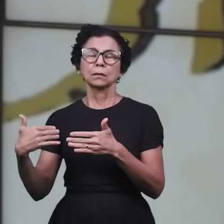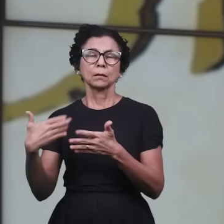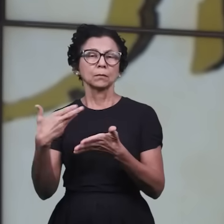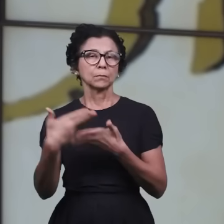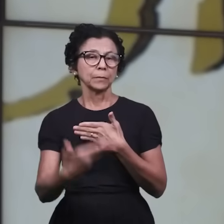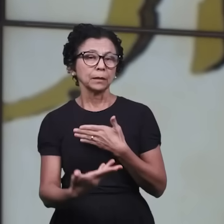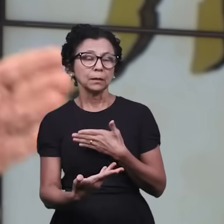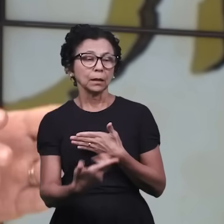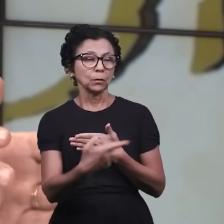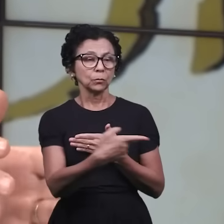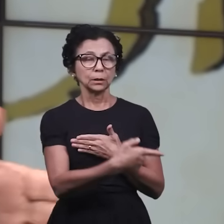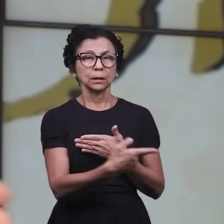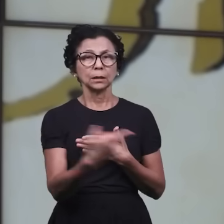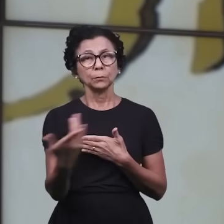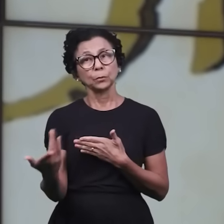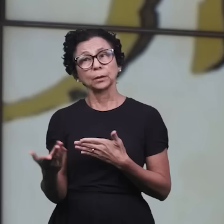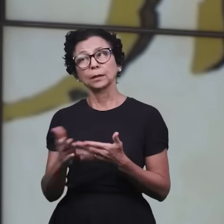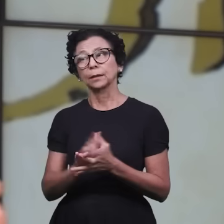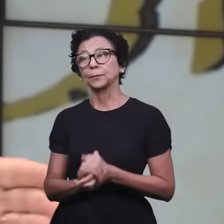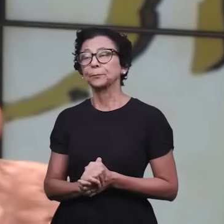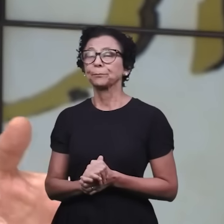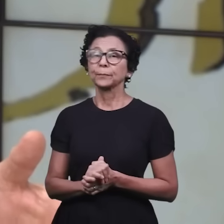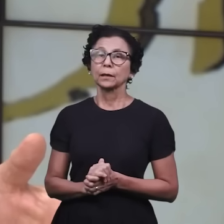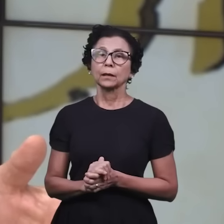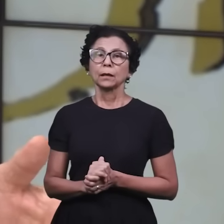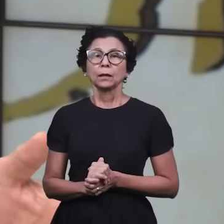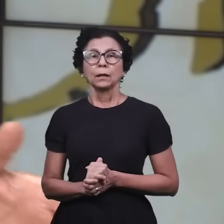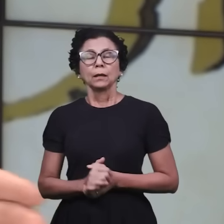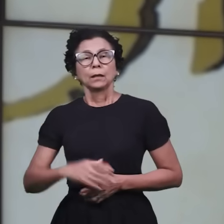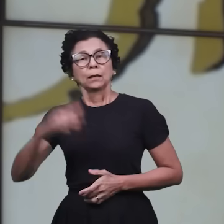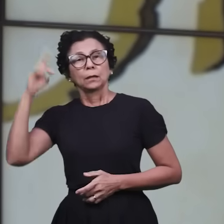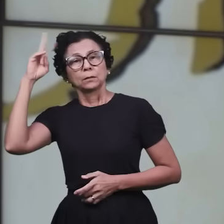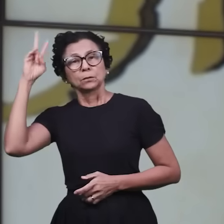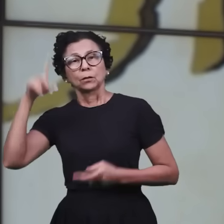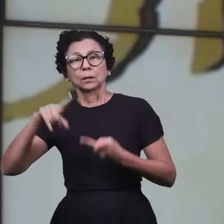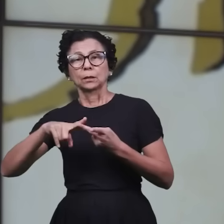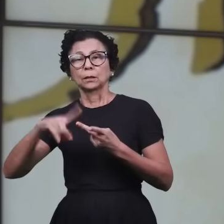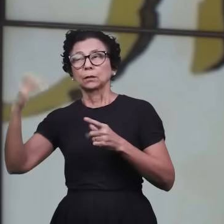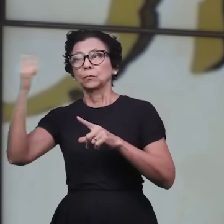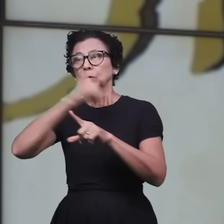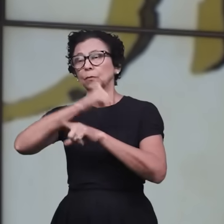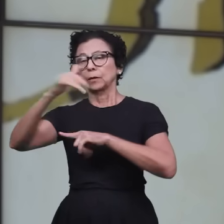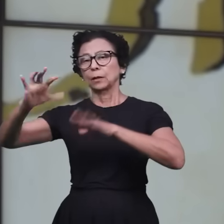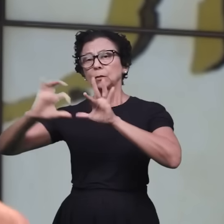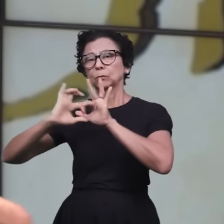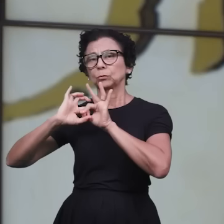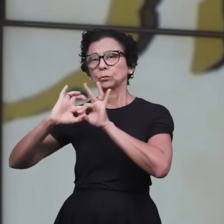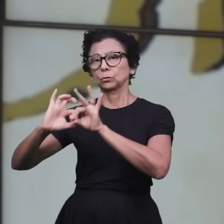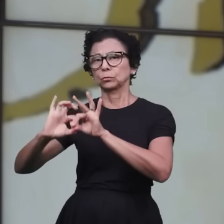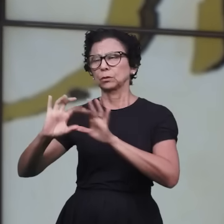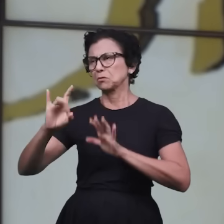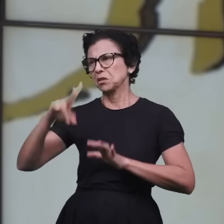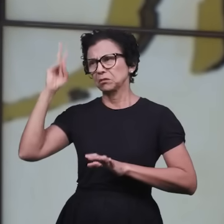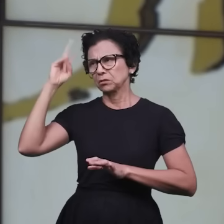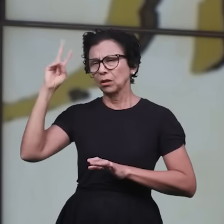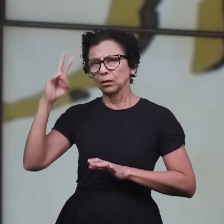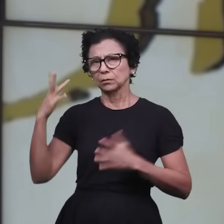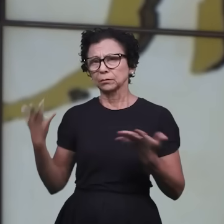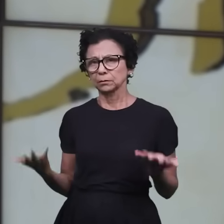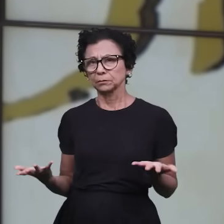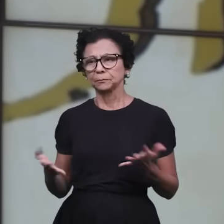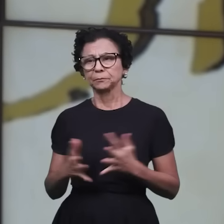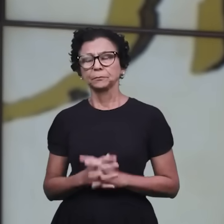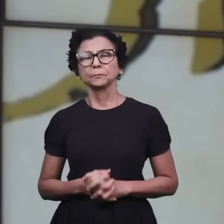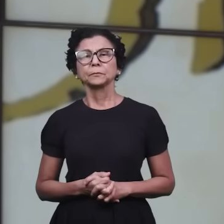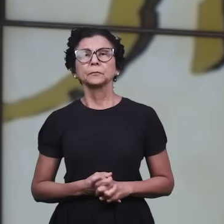daquele ensino profético, porque não tem como você falar do histórico sem vincular o profético, senão eu vou falar exclusivamente do histórico.